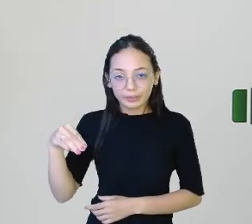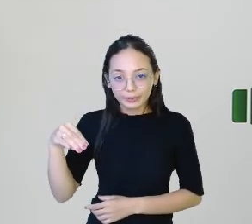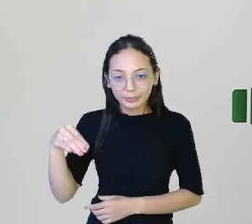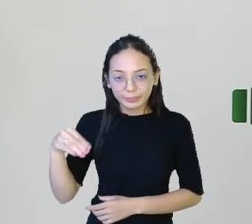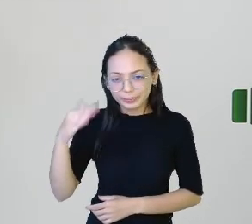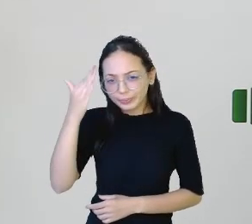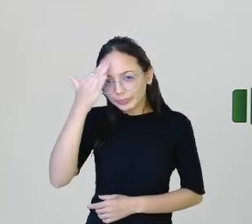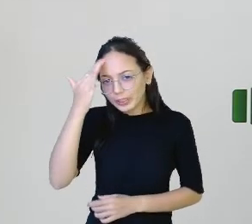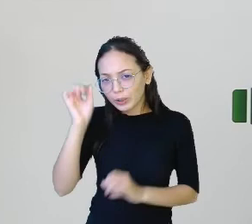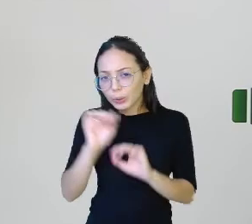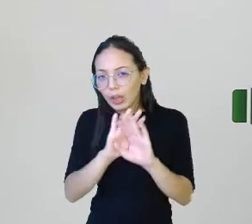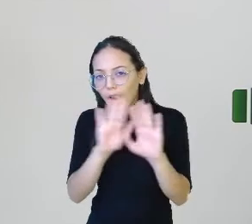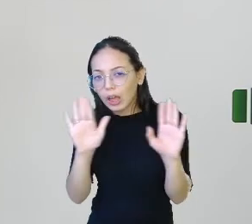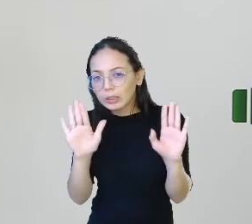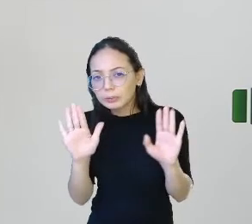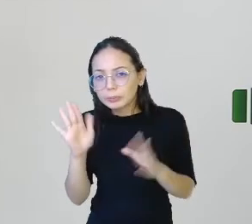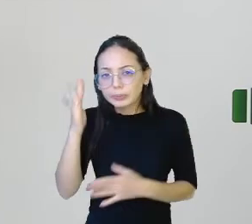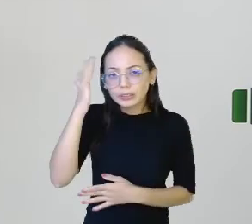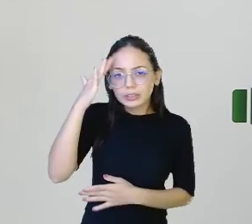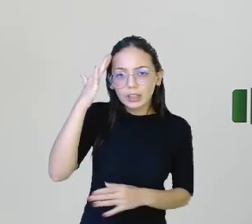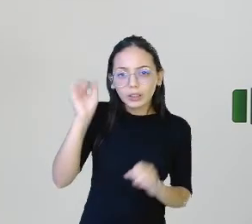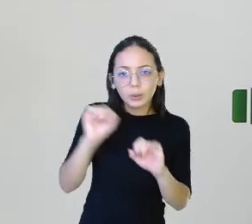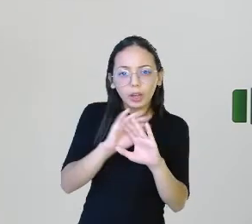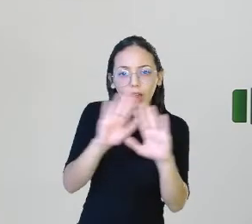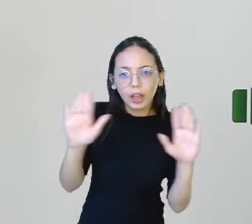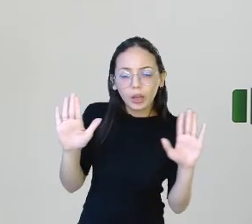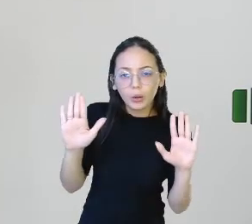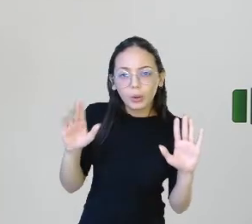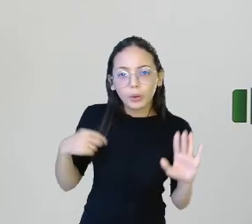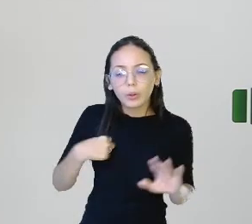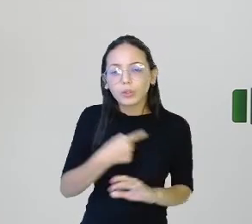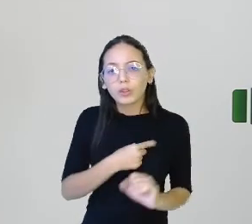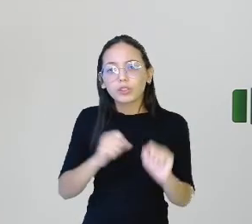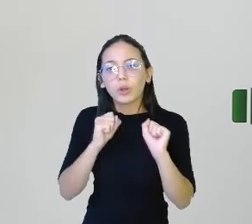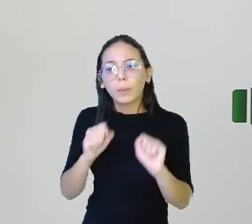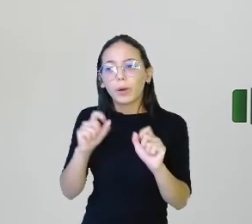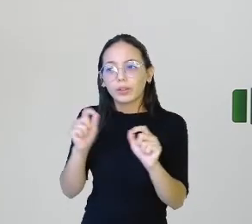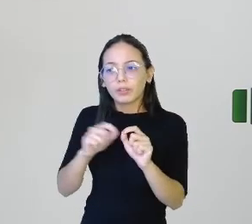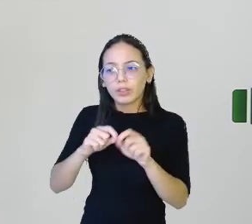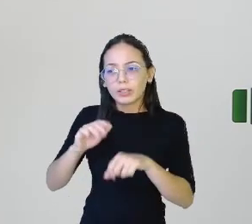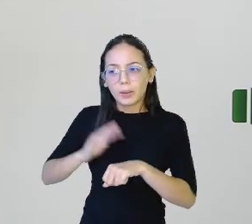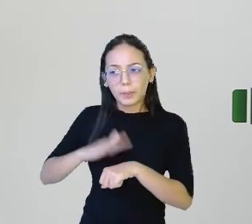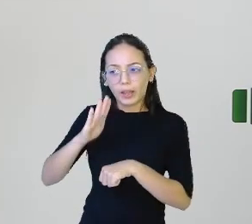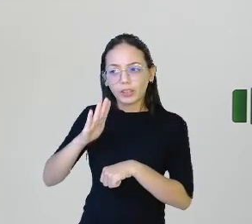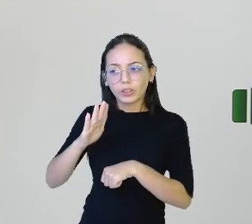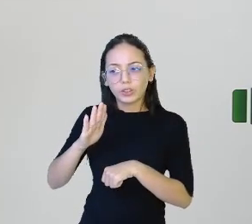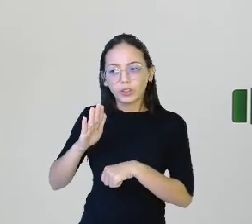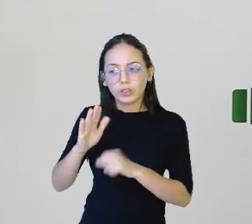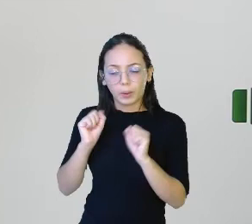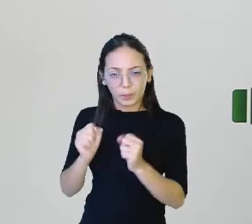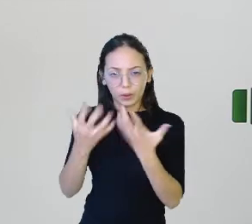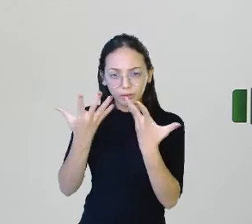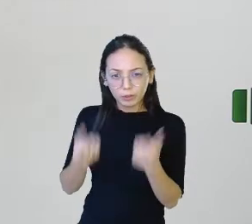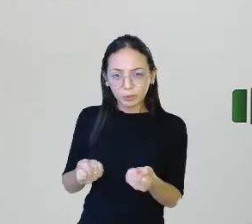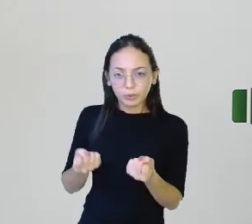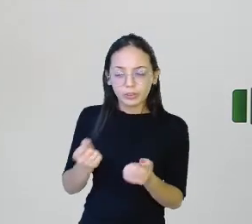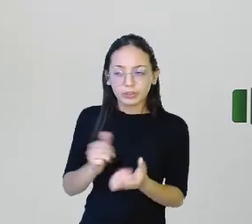Está compreendendo? Está entendendo direitinho? A gente pode fazer mais umas coisinhas aqui? Vamos